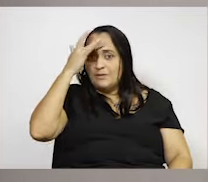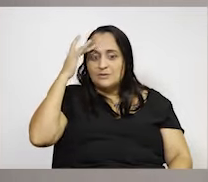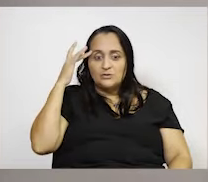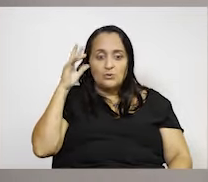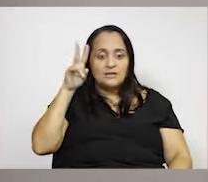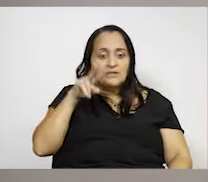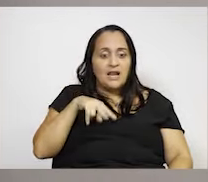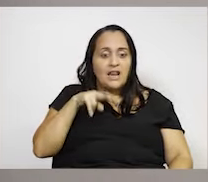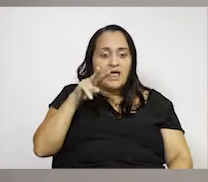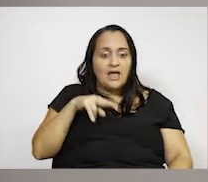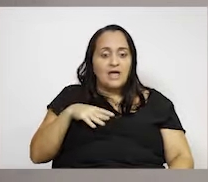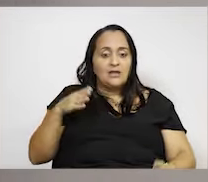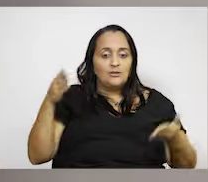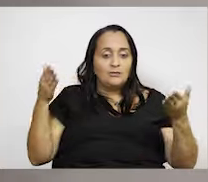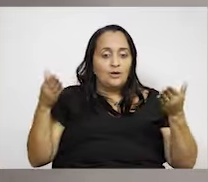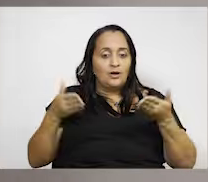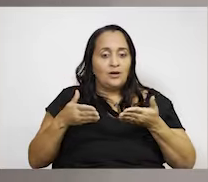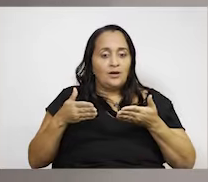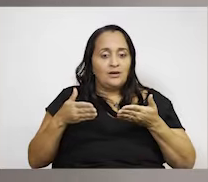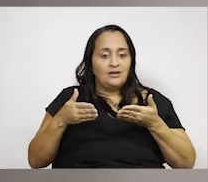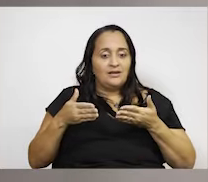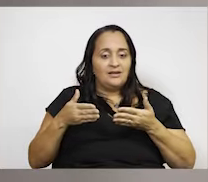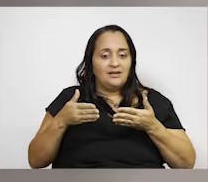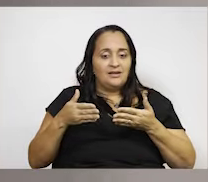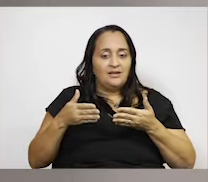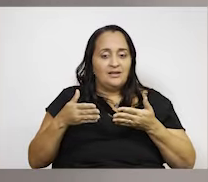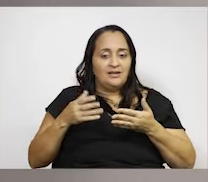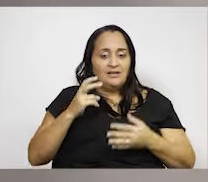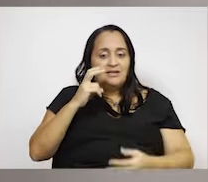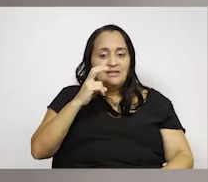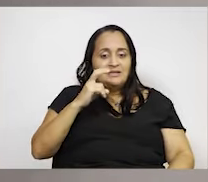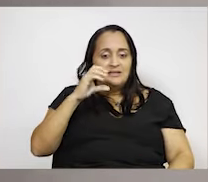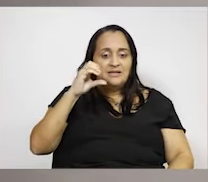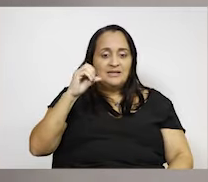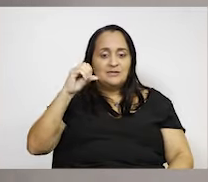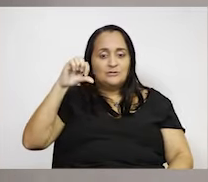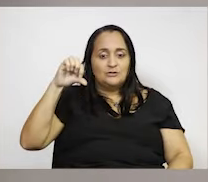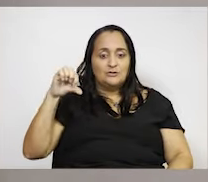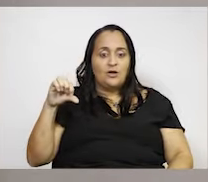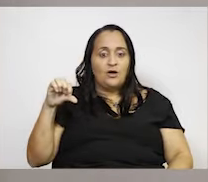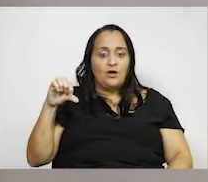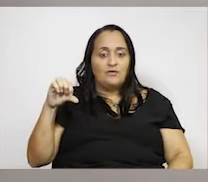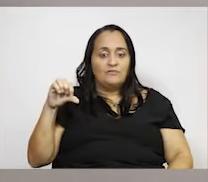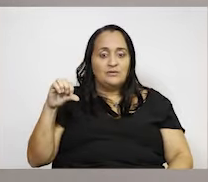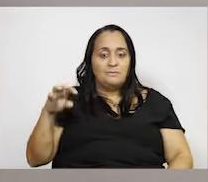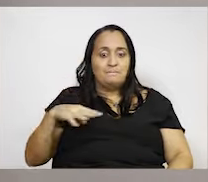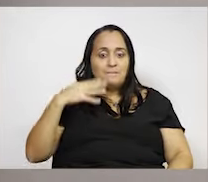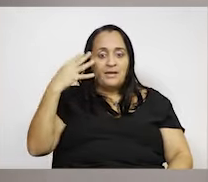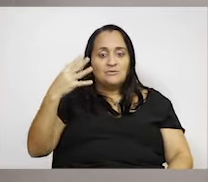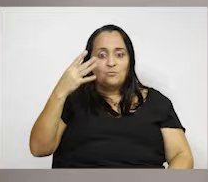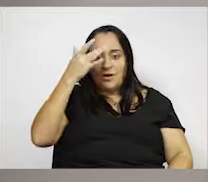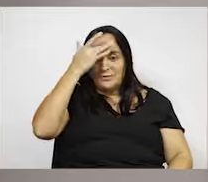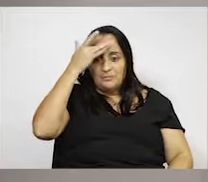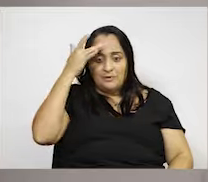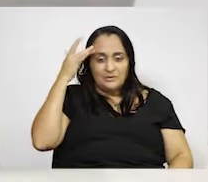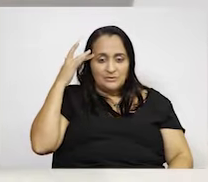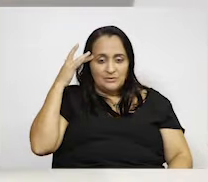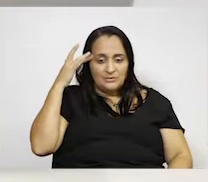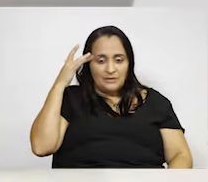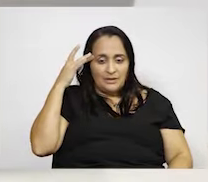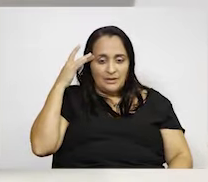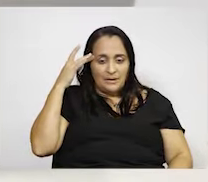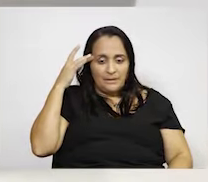1.495 pessoas lendo o site nesse momento. 509 agora, porque acabou de entrar mais 4 pessoas,